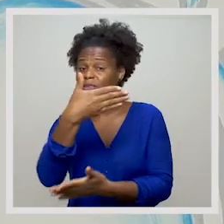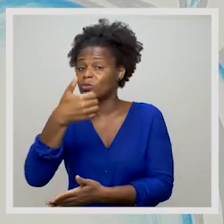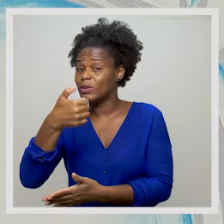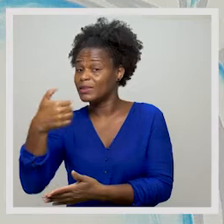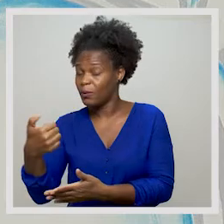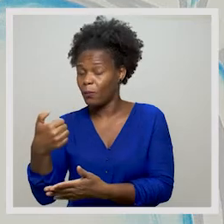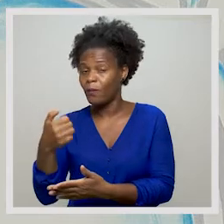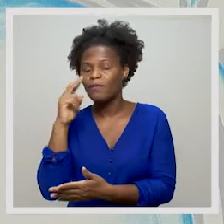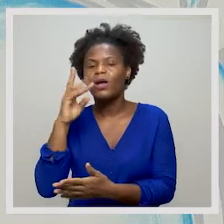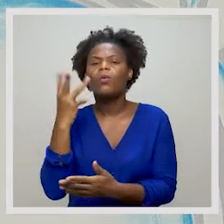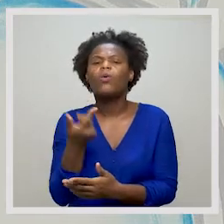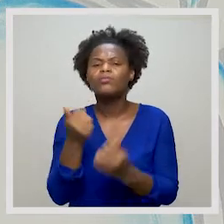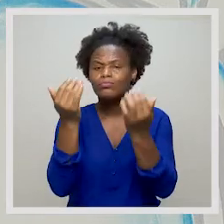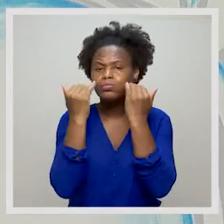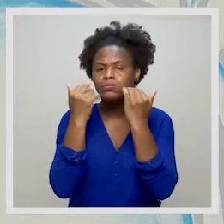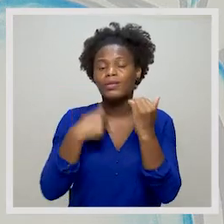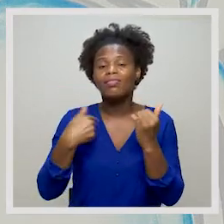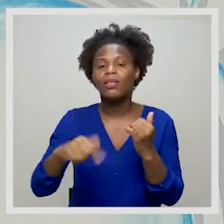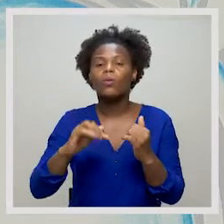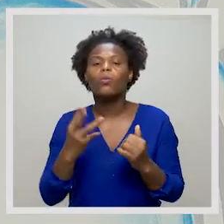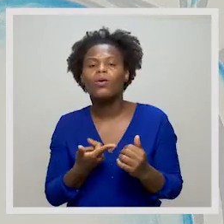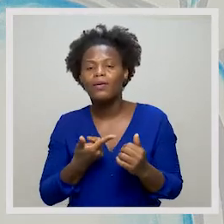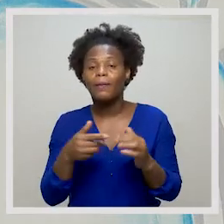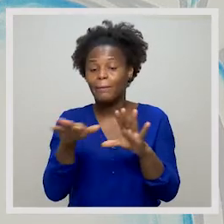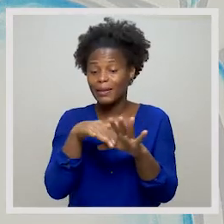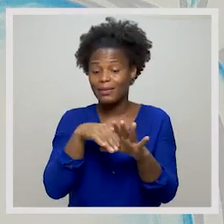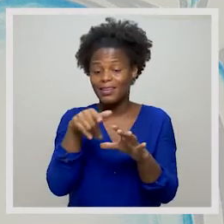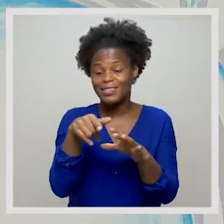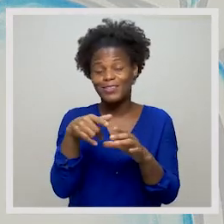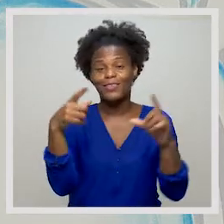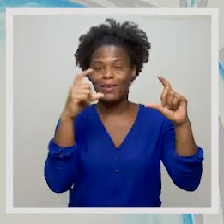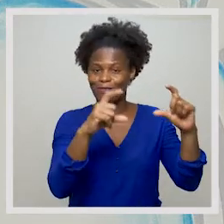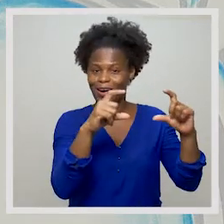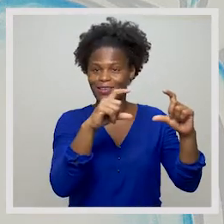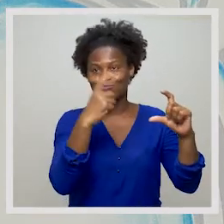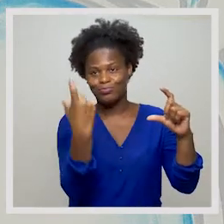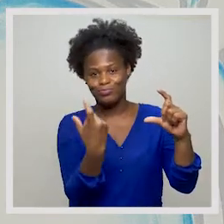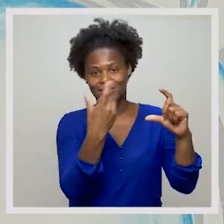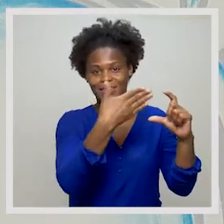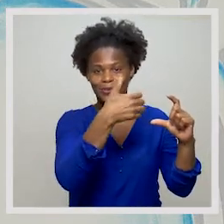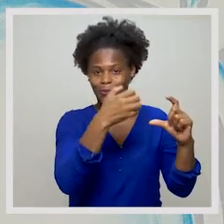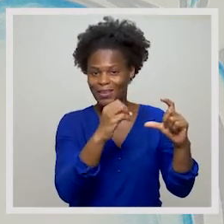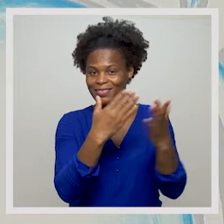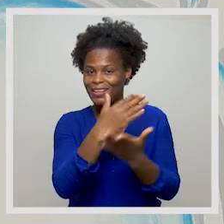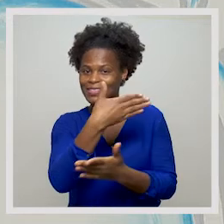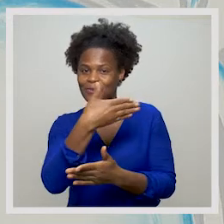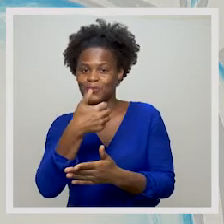até 155, quantos dados que eu tenho que pertencem a este intervalo, de 150